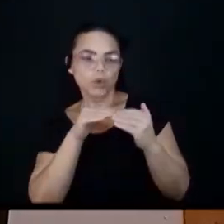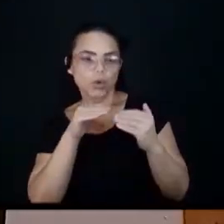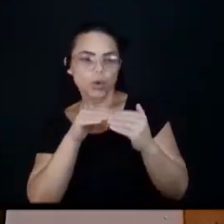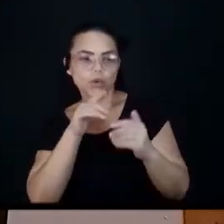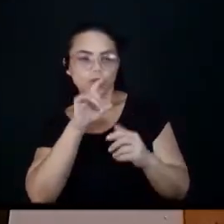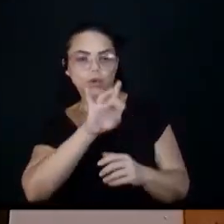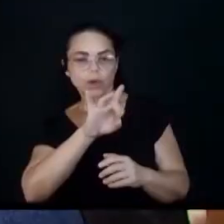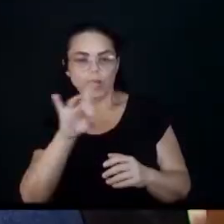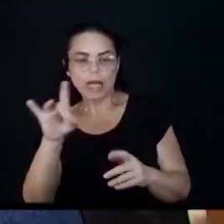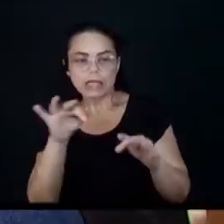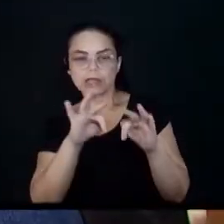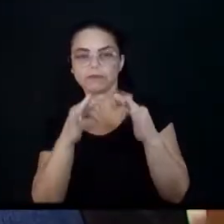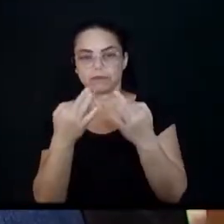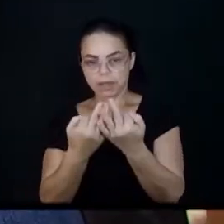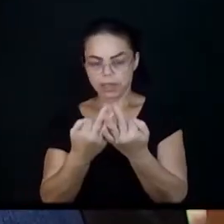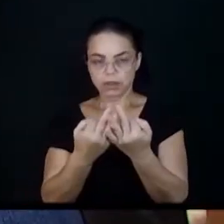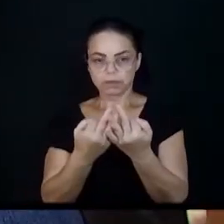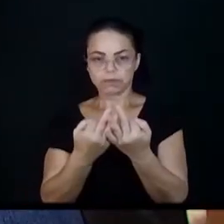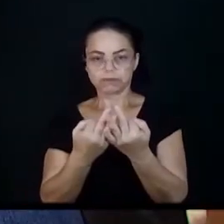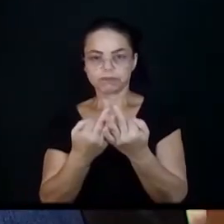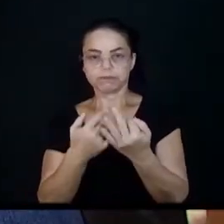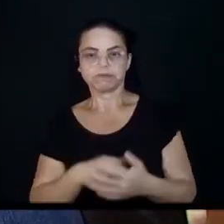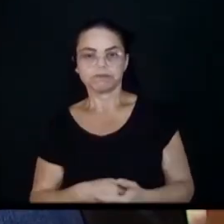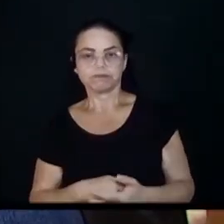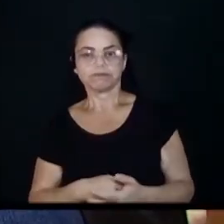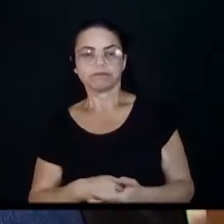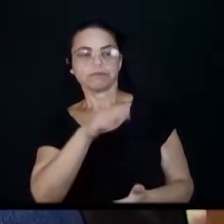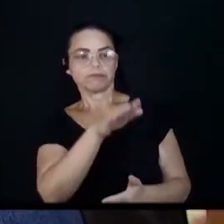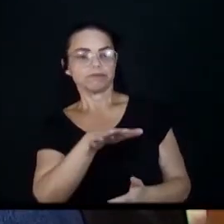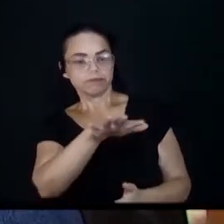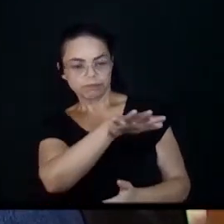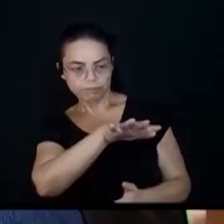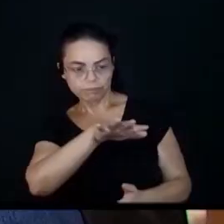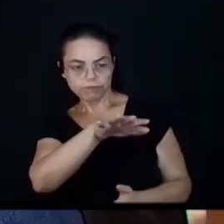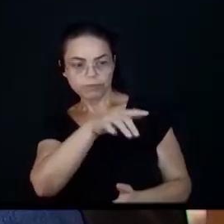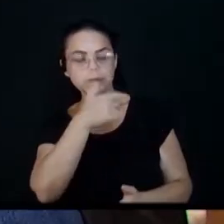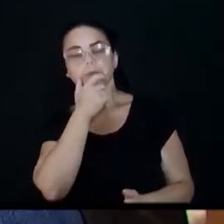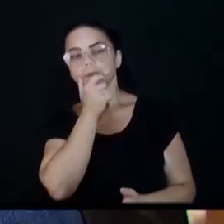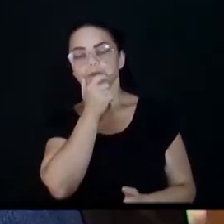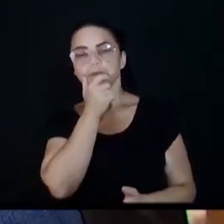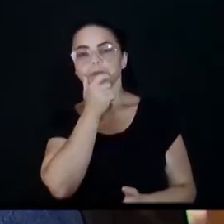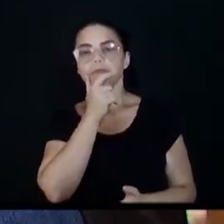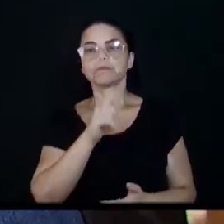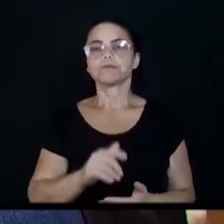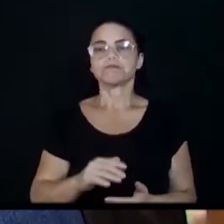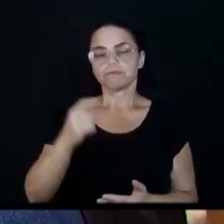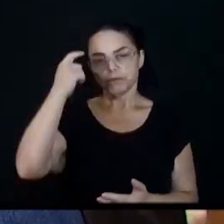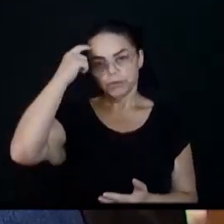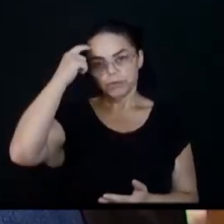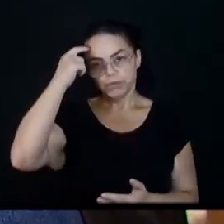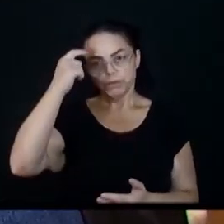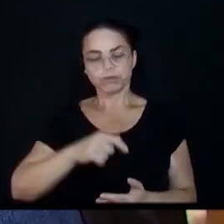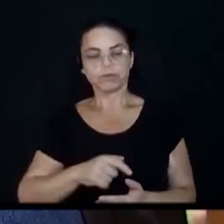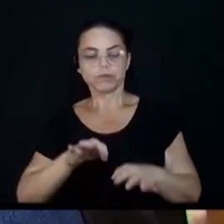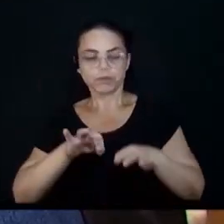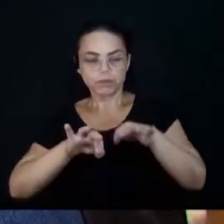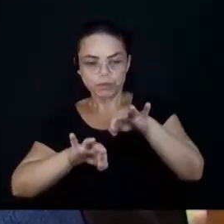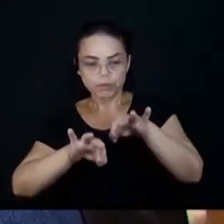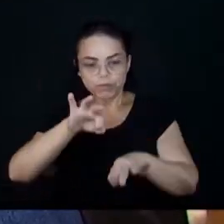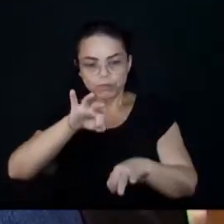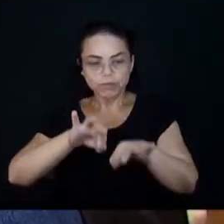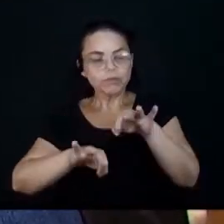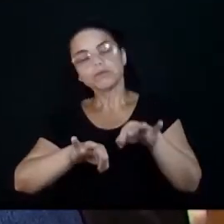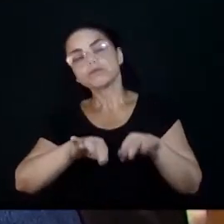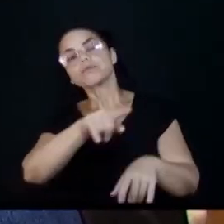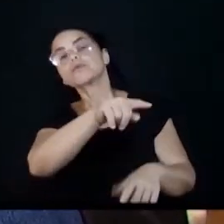é dependente da demanda do território, né? Para a gente pensar, por exemplo, nas oficinas, né? O que mais é